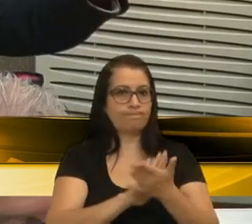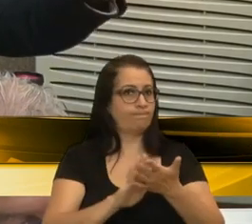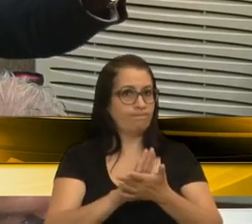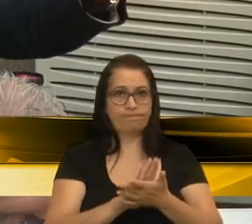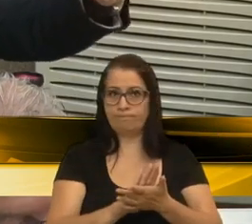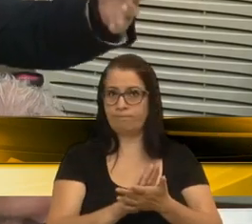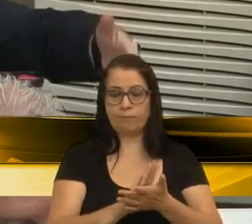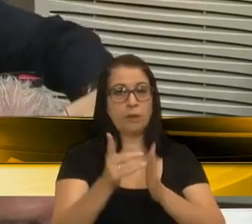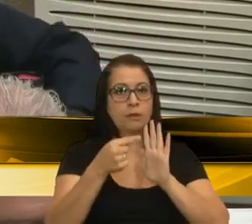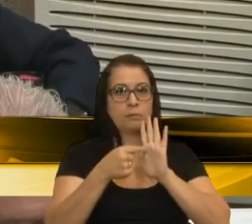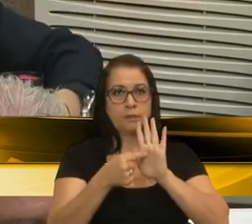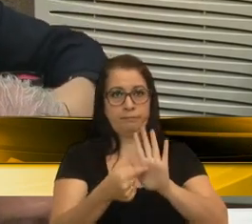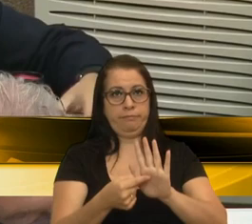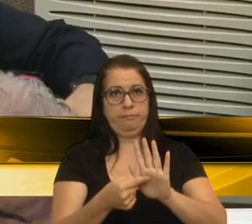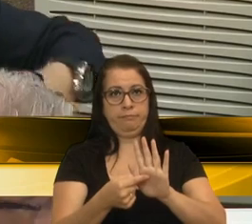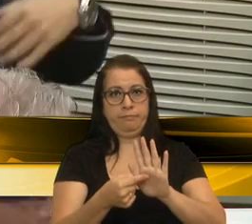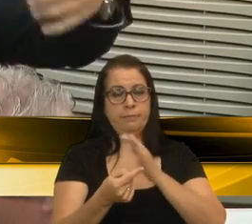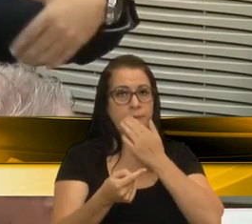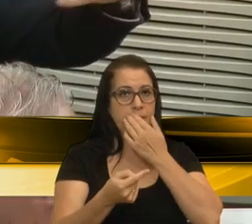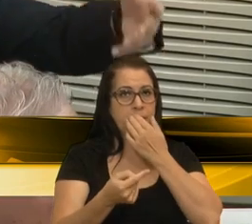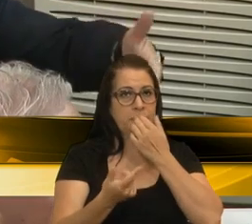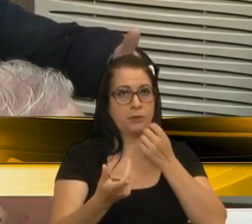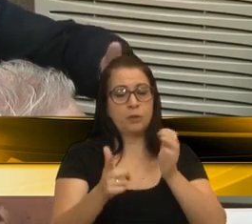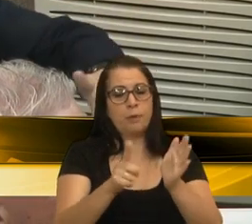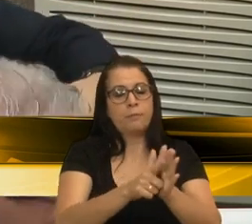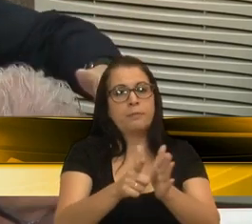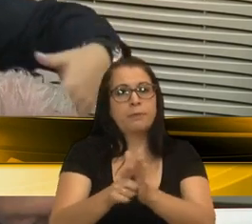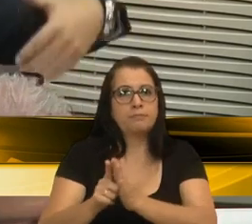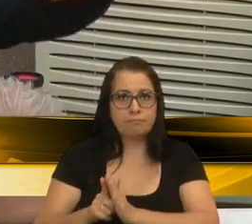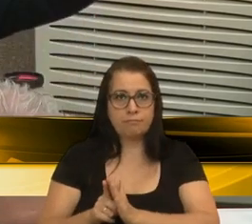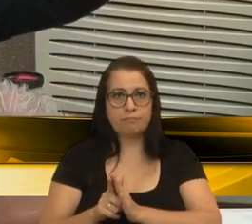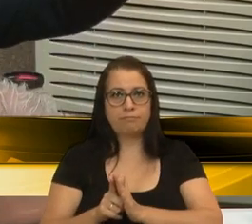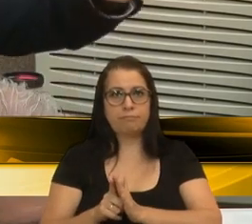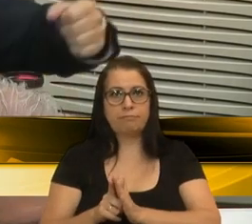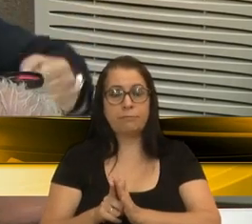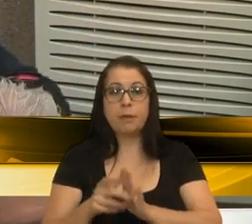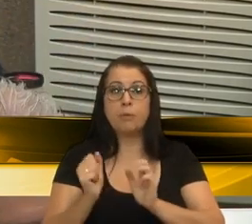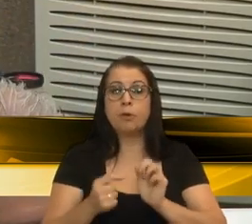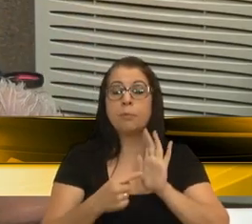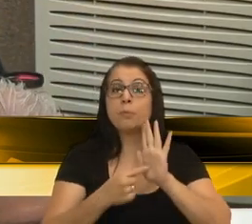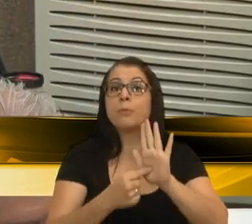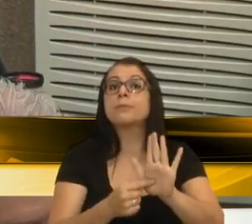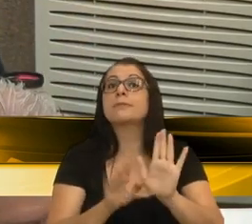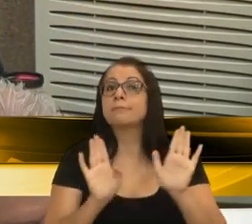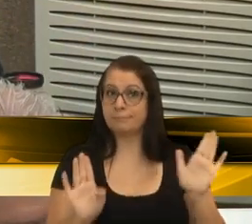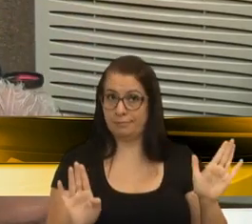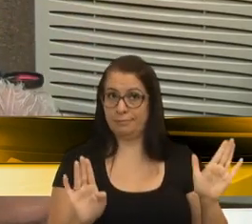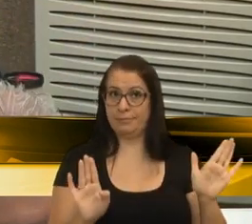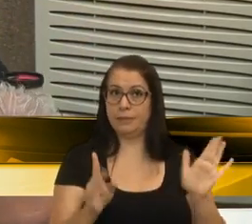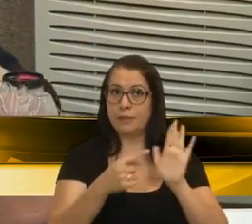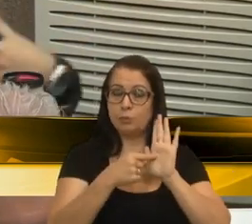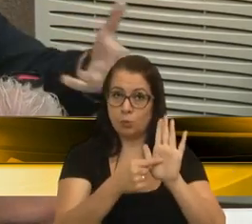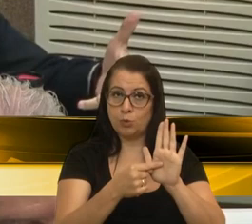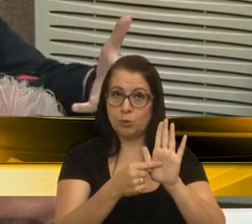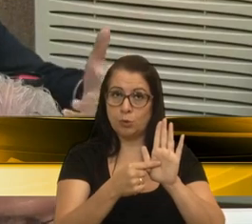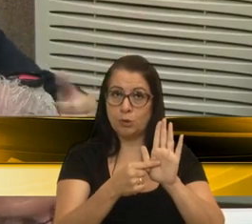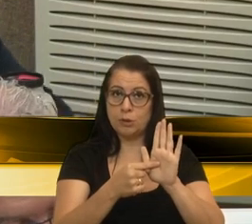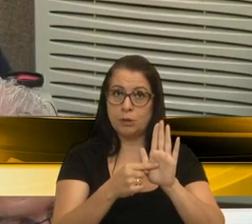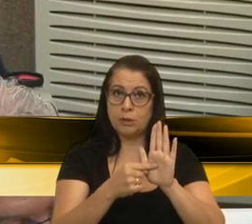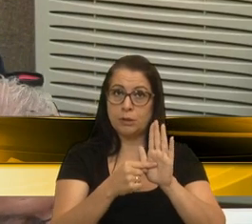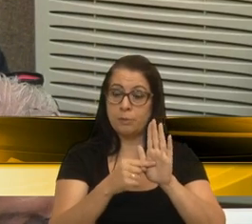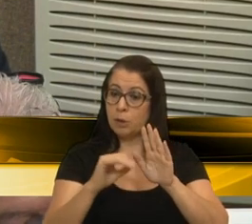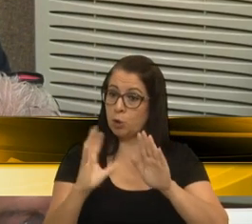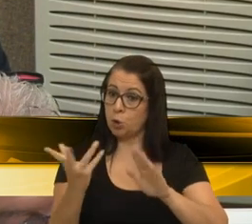Essa apresentação aí, ela é só no papel. Ela é só para poder mostrar. Né? E mostrar para a tua plateia é